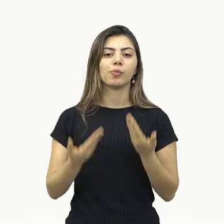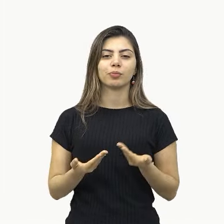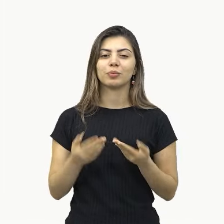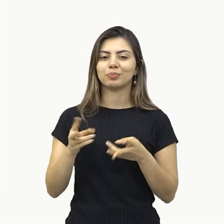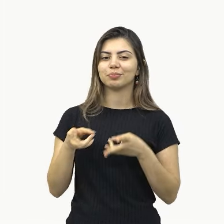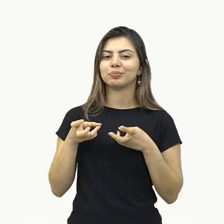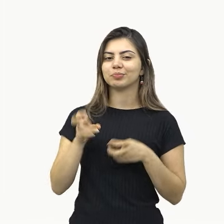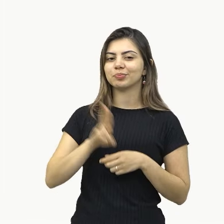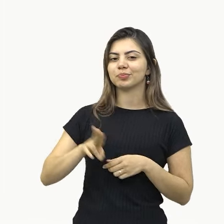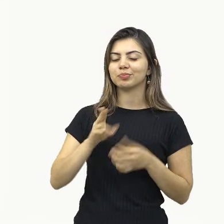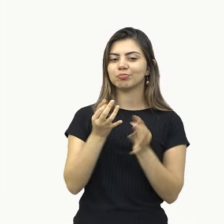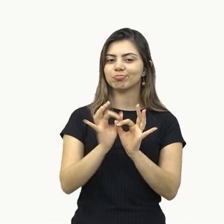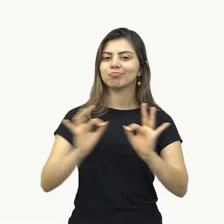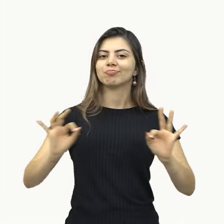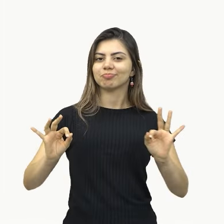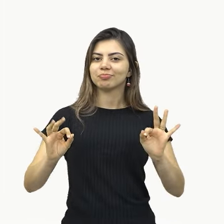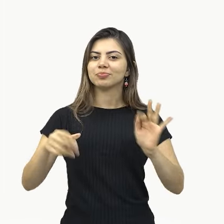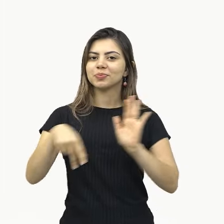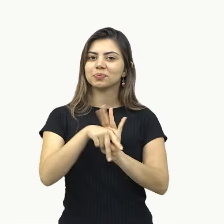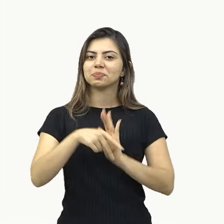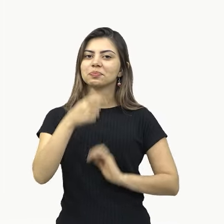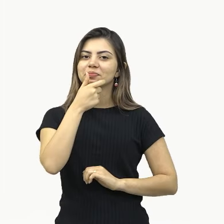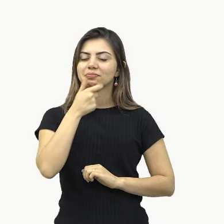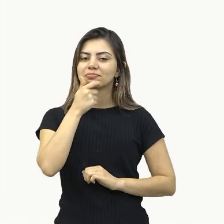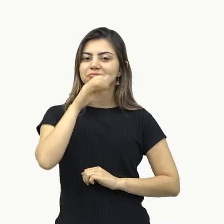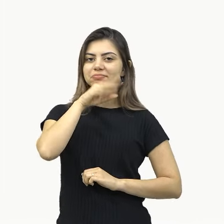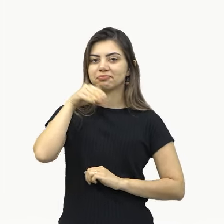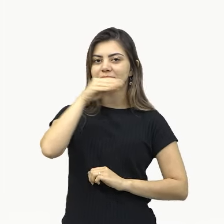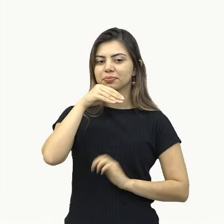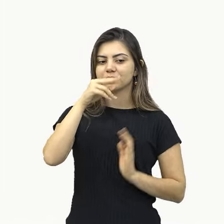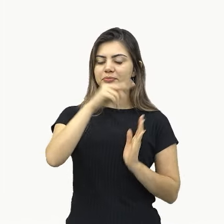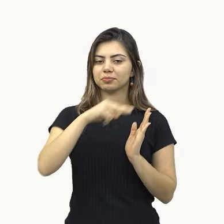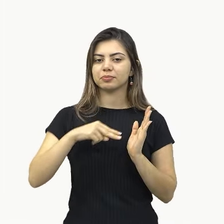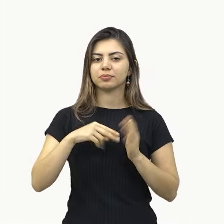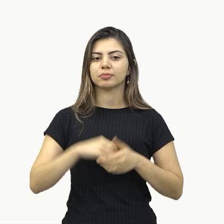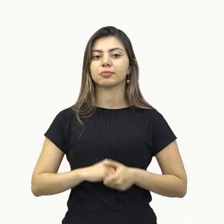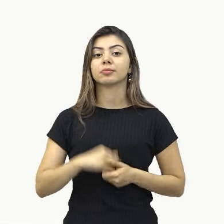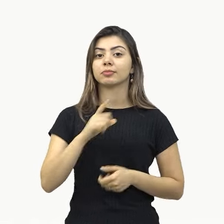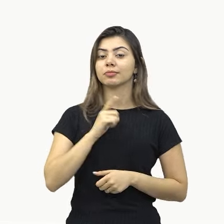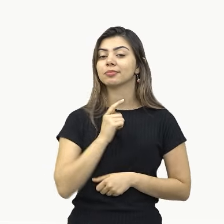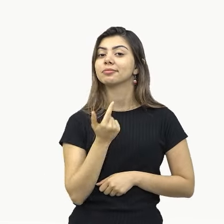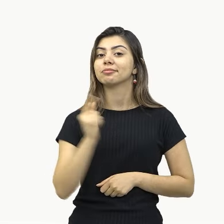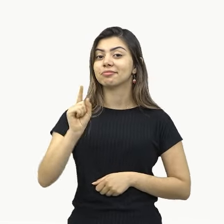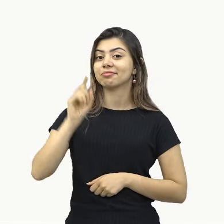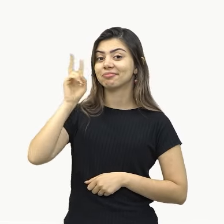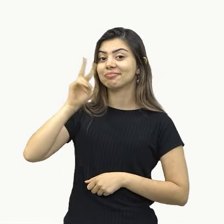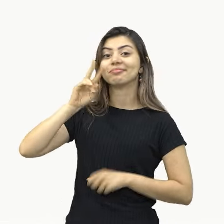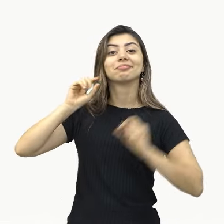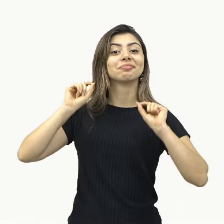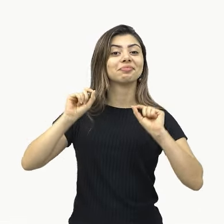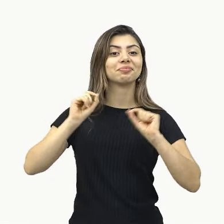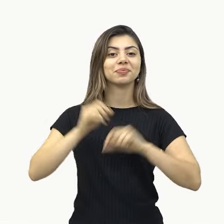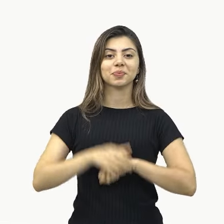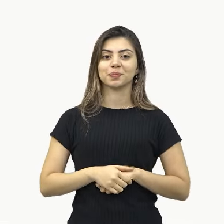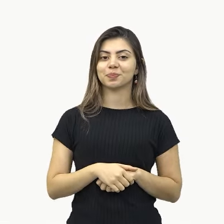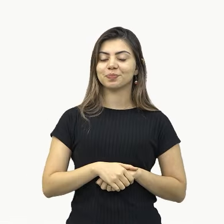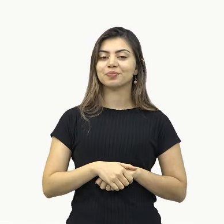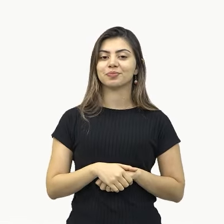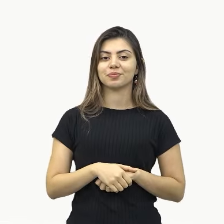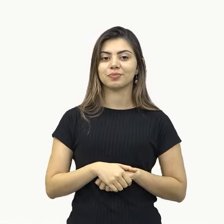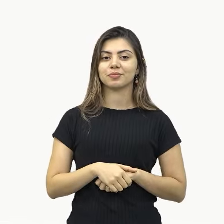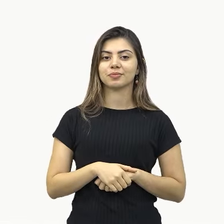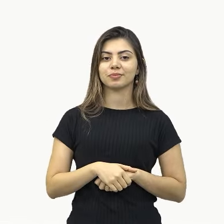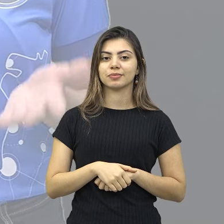When. When. When. E mais uma WH word para a gente relembrar é a